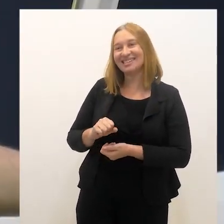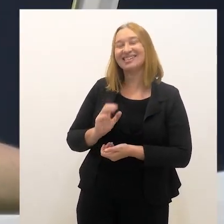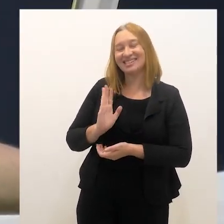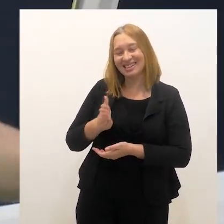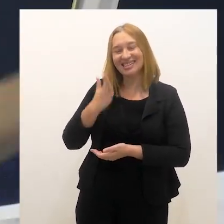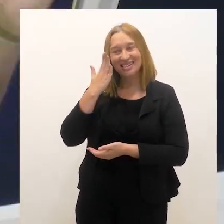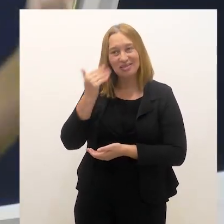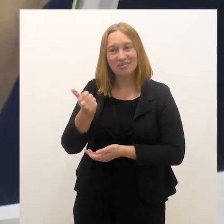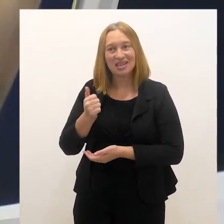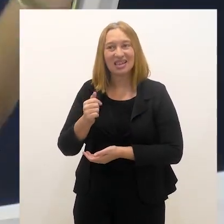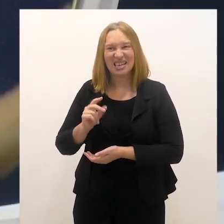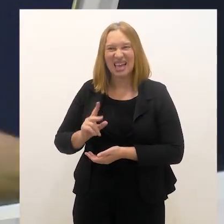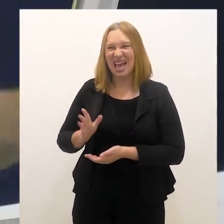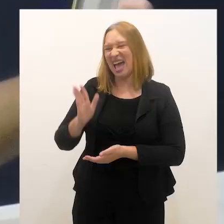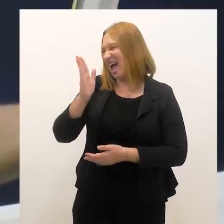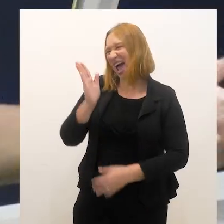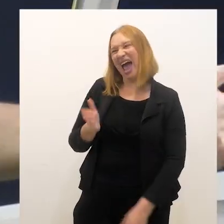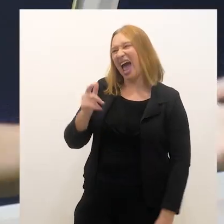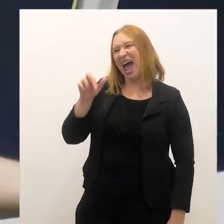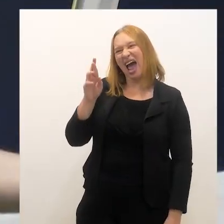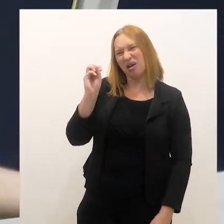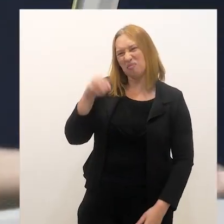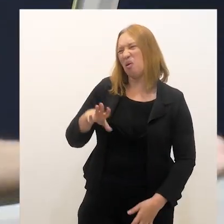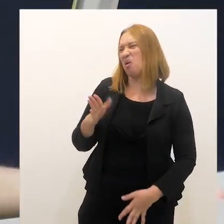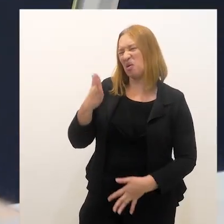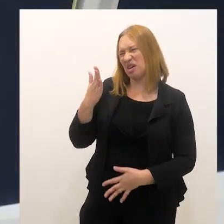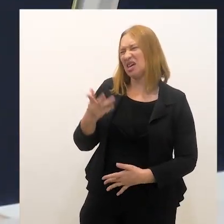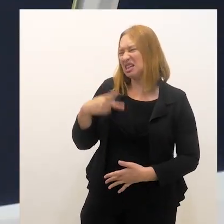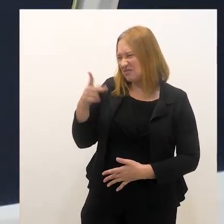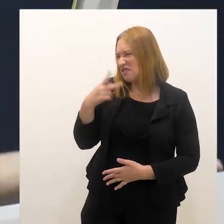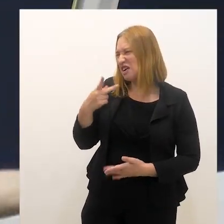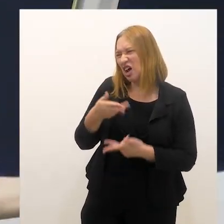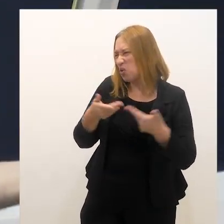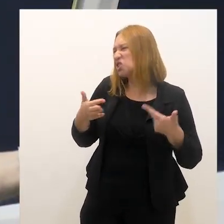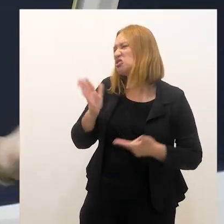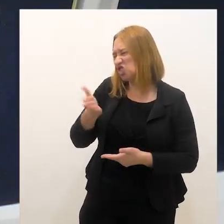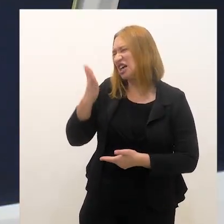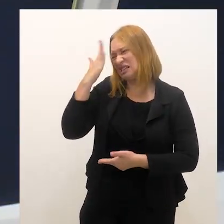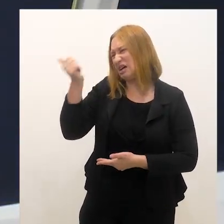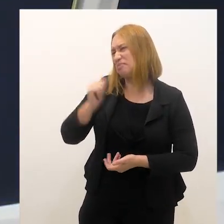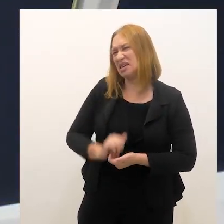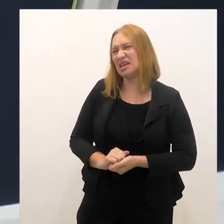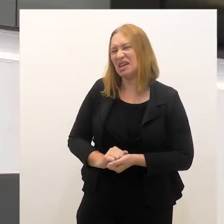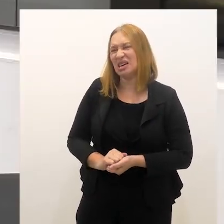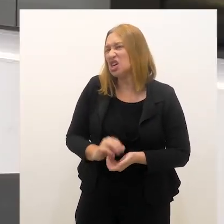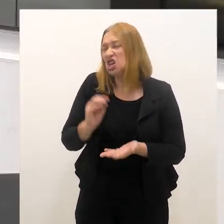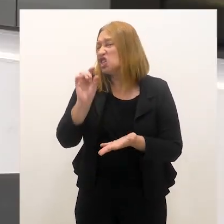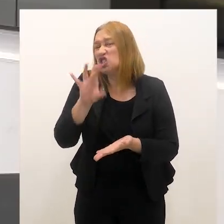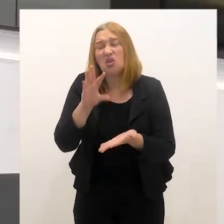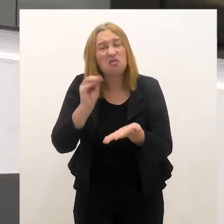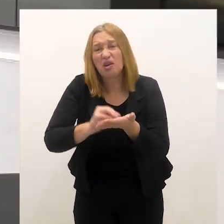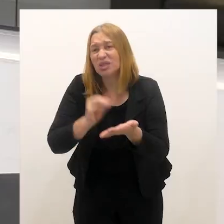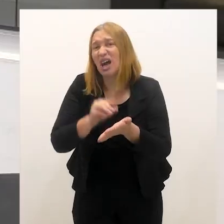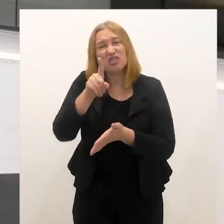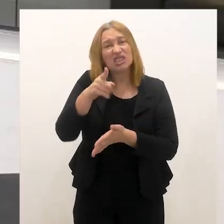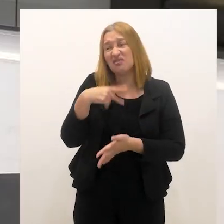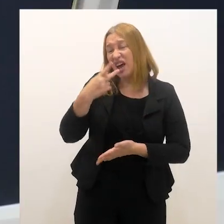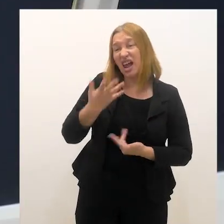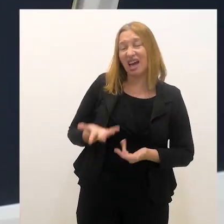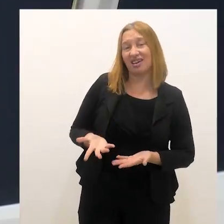Sim. né? Sempre vinha também. Ramon, Ah, você veio me falar um negócio desse? só faltava isso, você